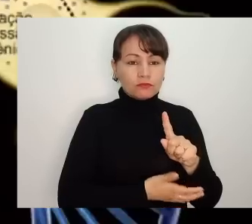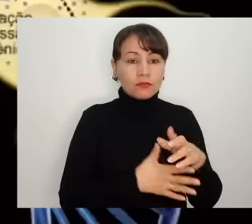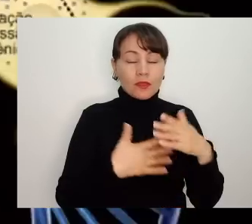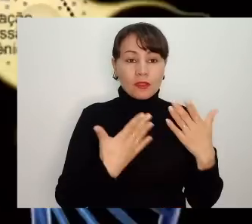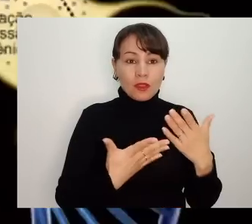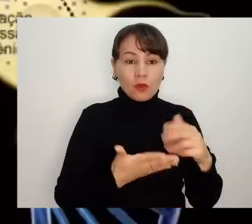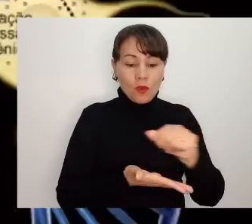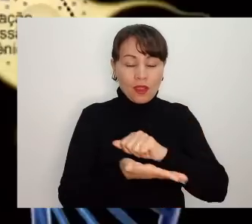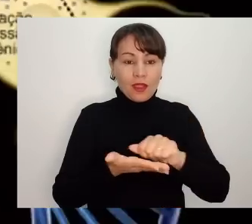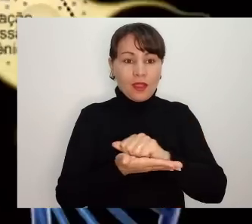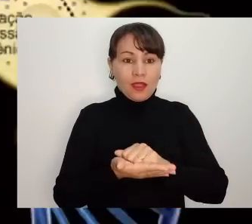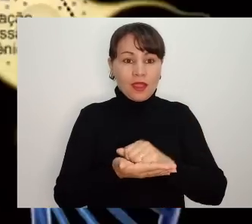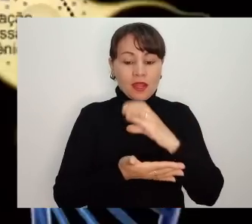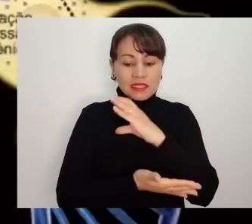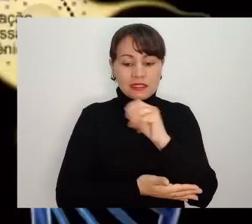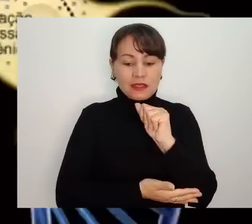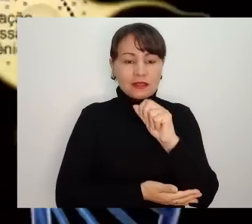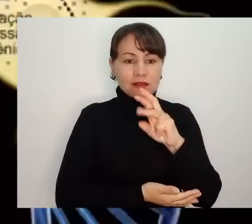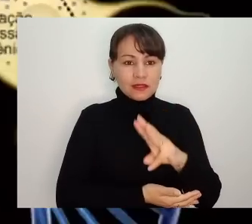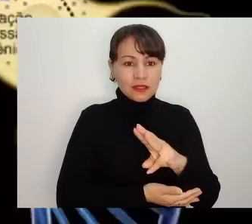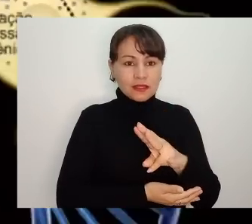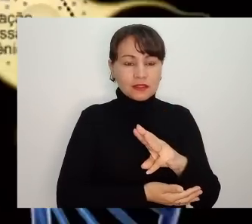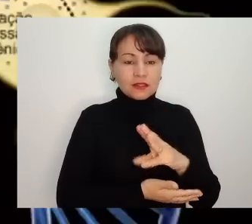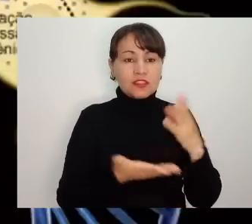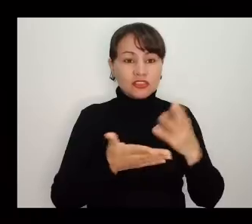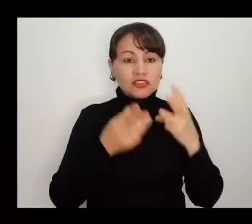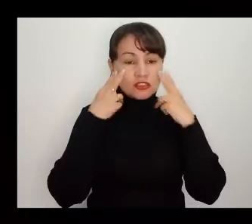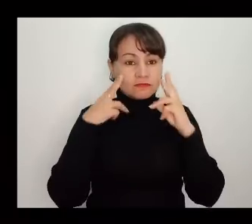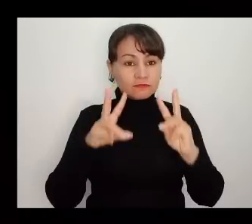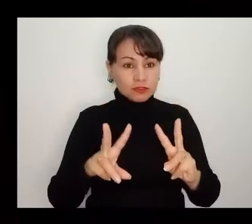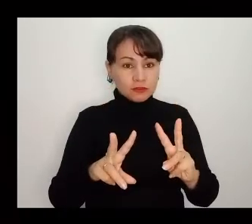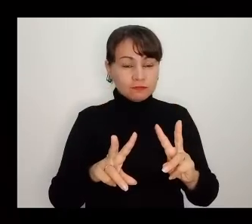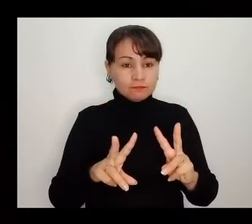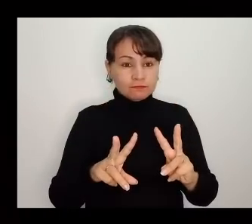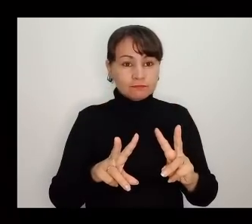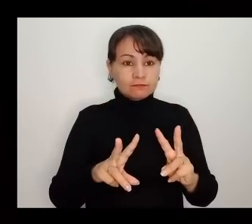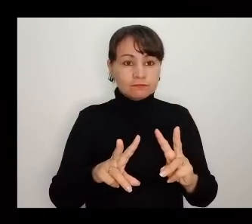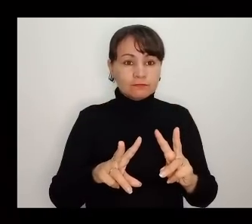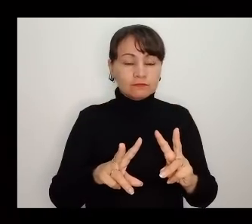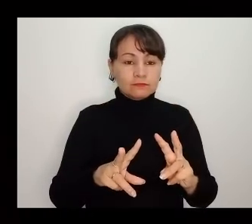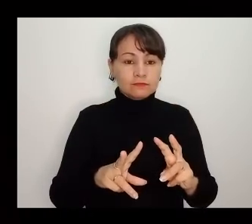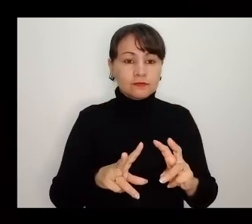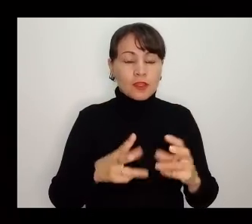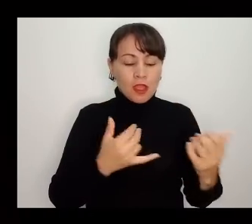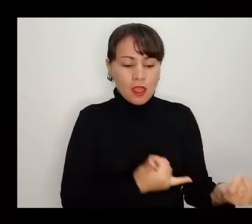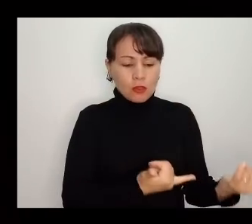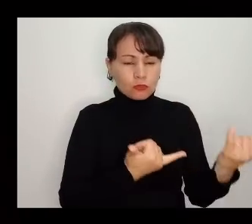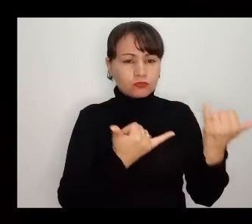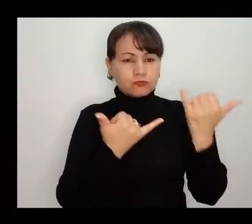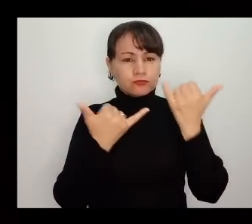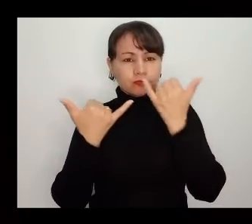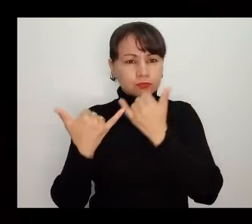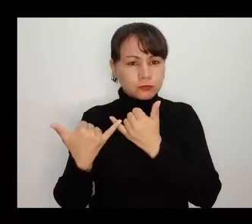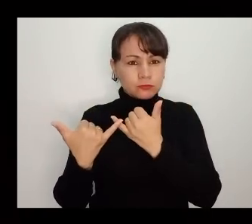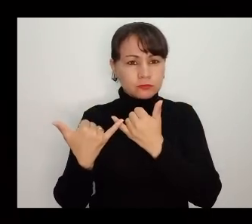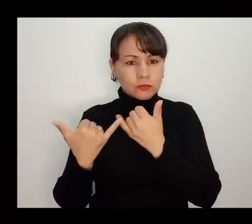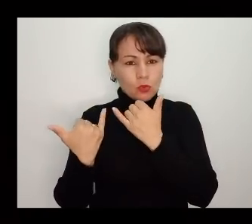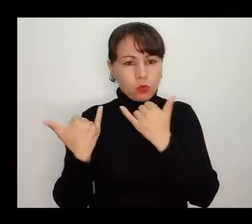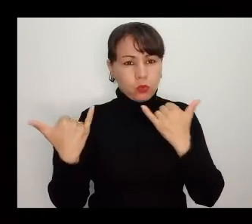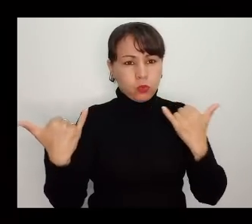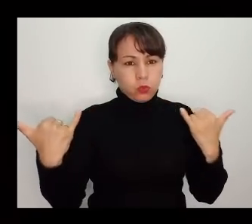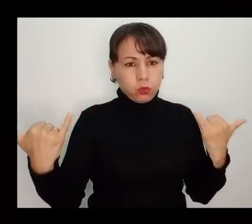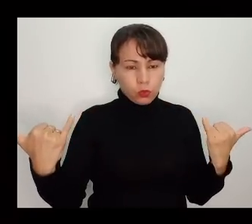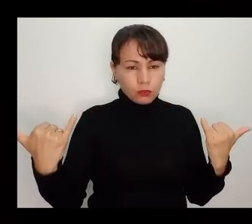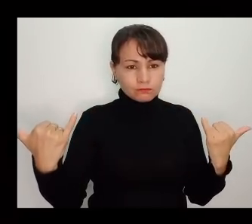Então, a área CA3, como a gente viu aqui, ela emite uma corrente